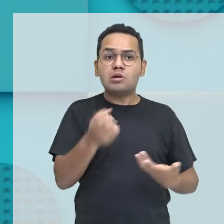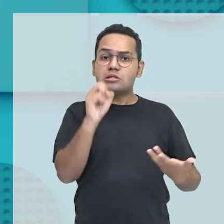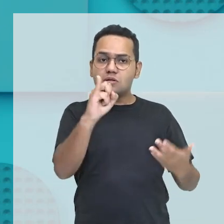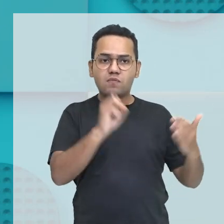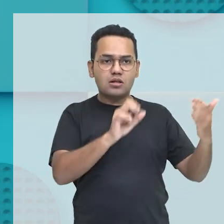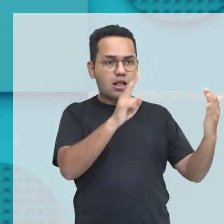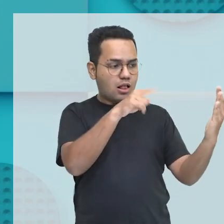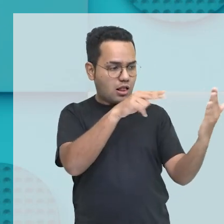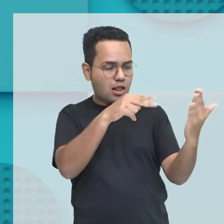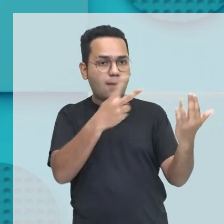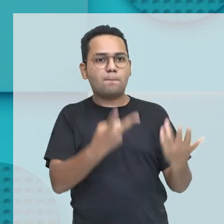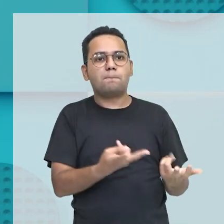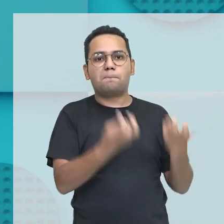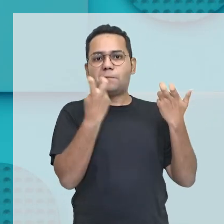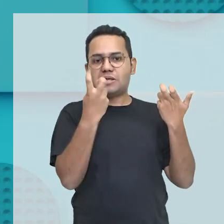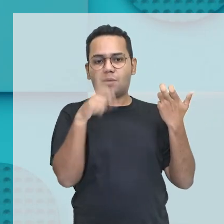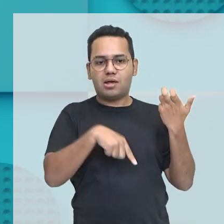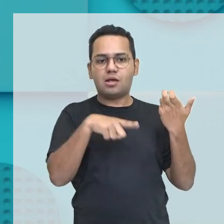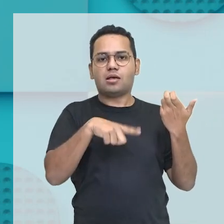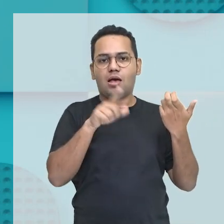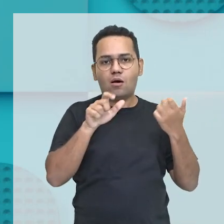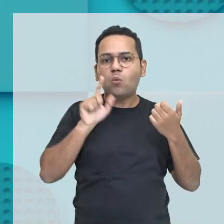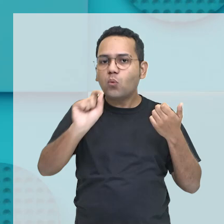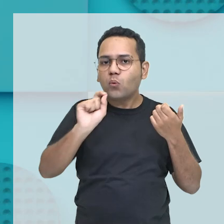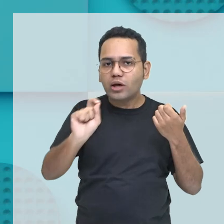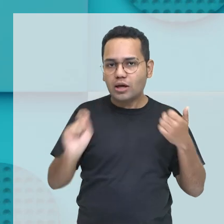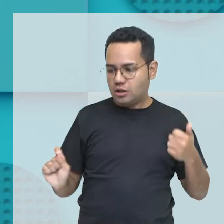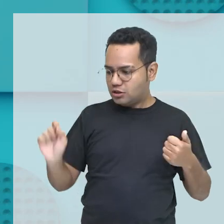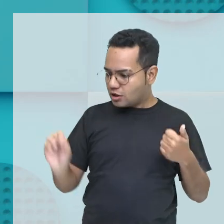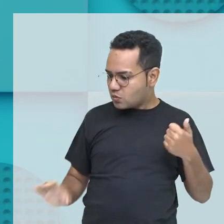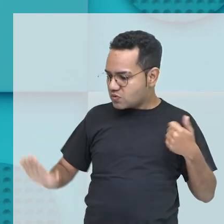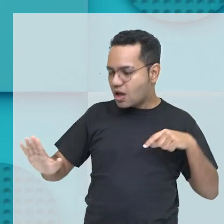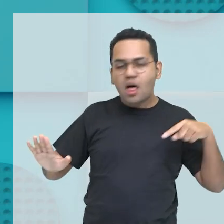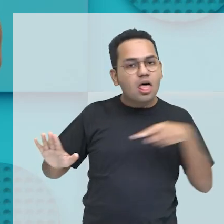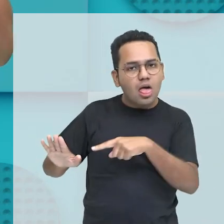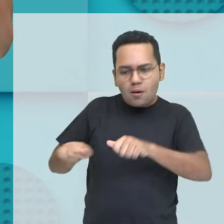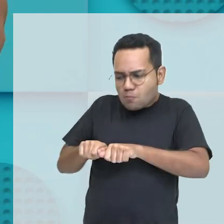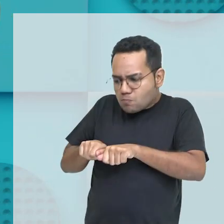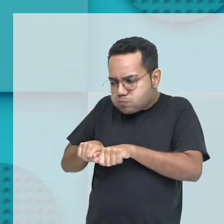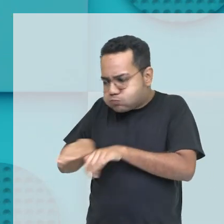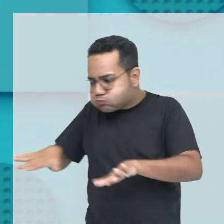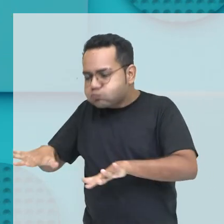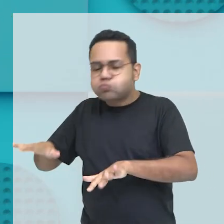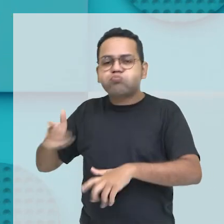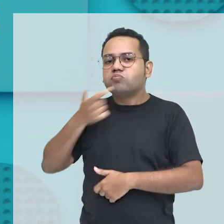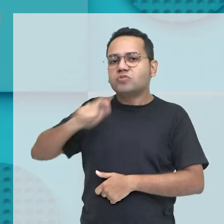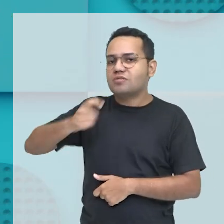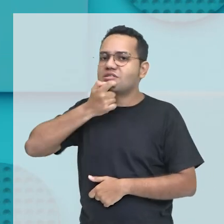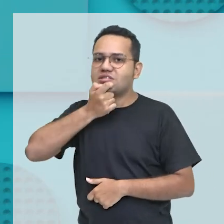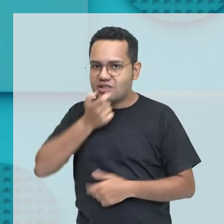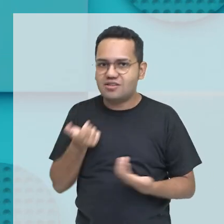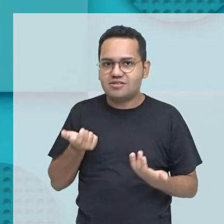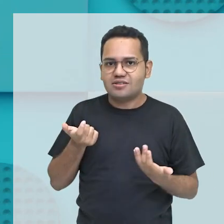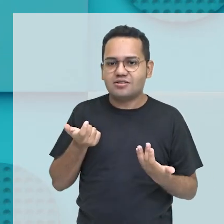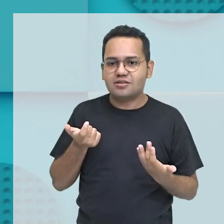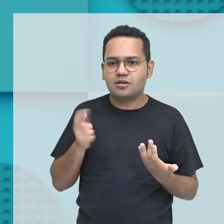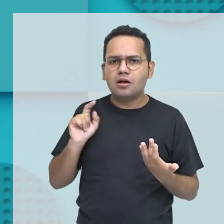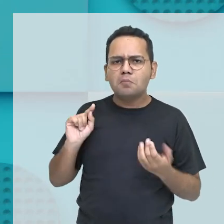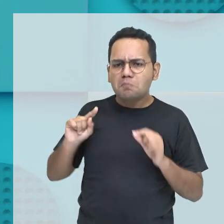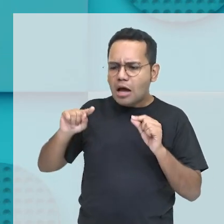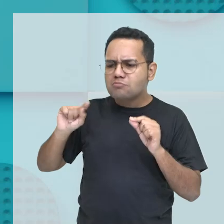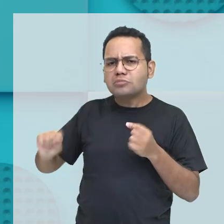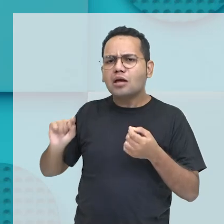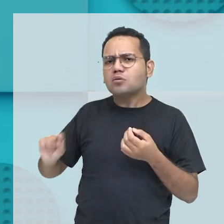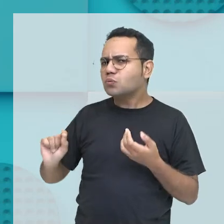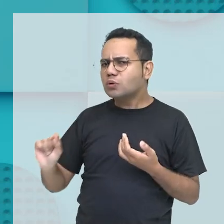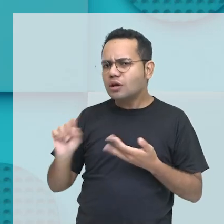da língua inglesa na Oceania, ok? Ou seja, é uma jornada histórica